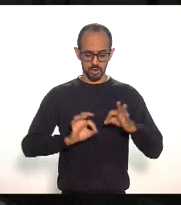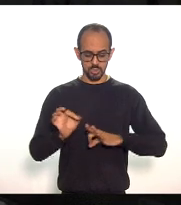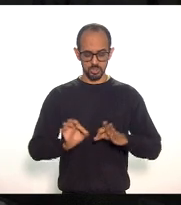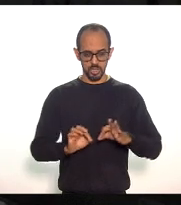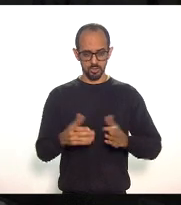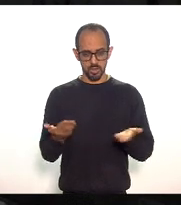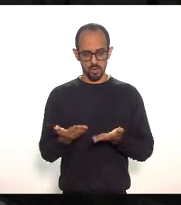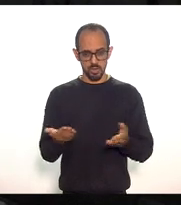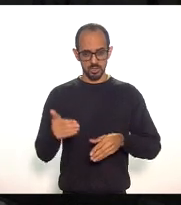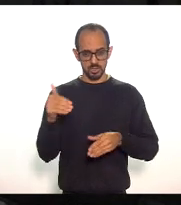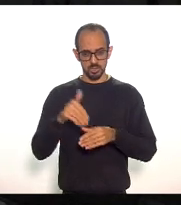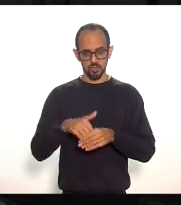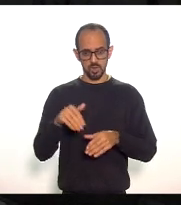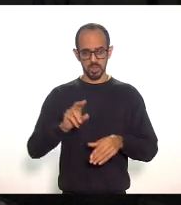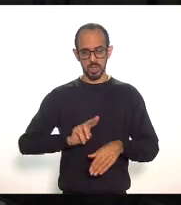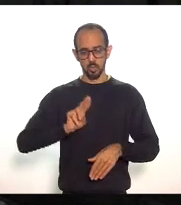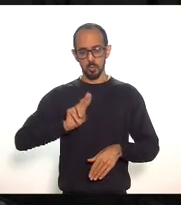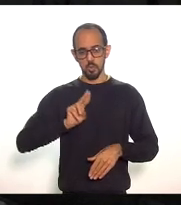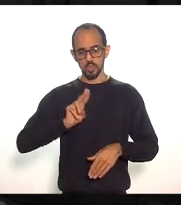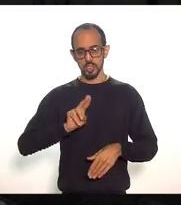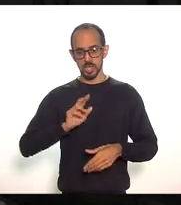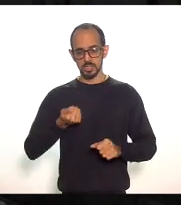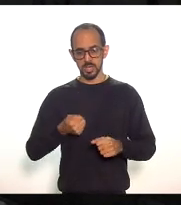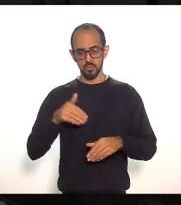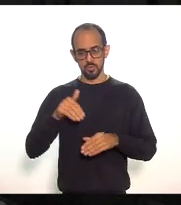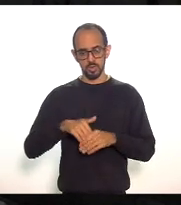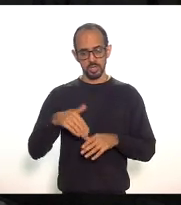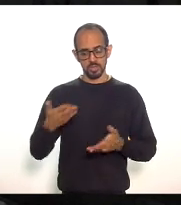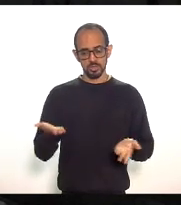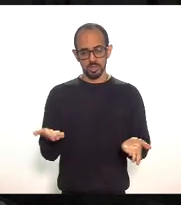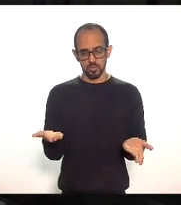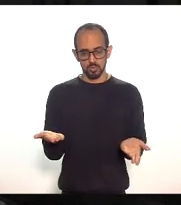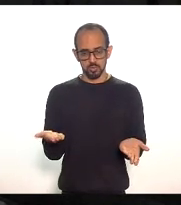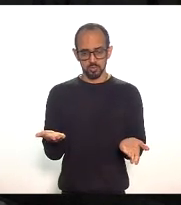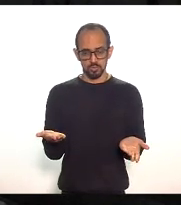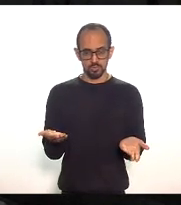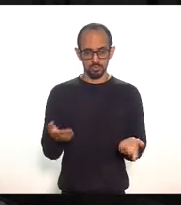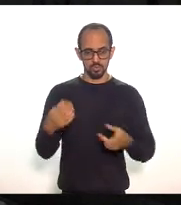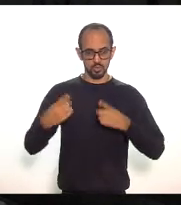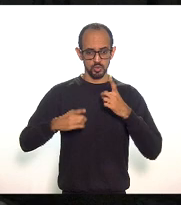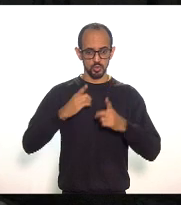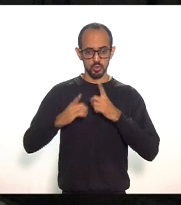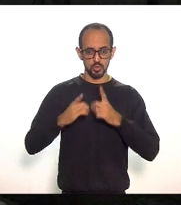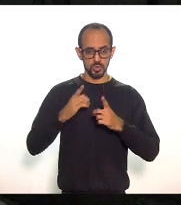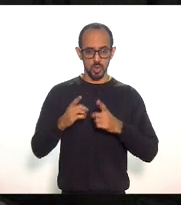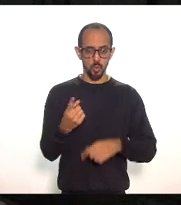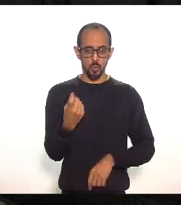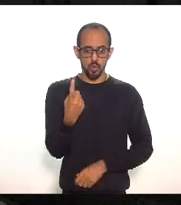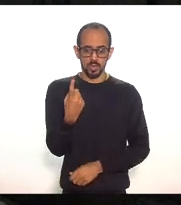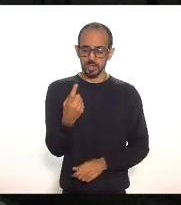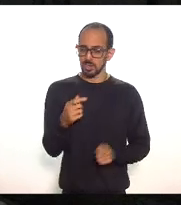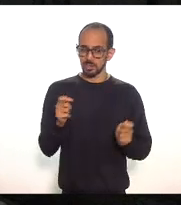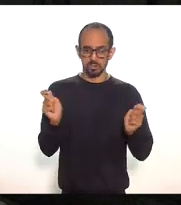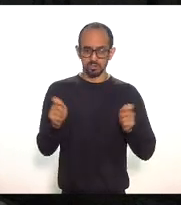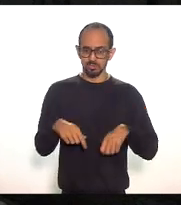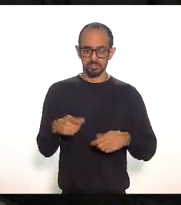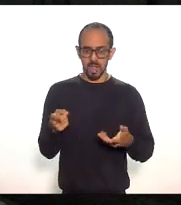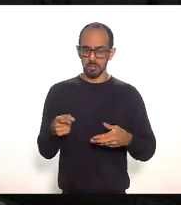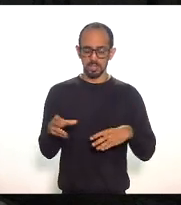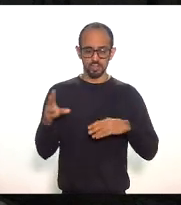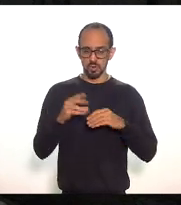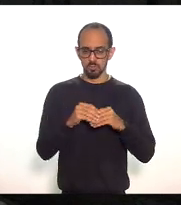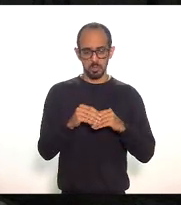sendo votado em regime de urgência, em votação, em discussão única, então não cabe nem a gente